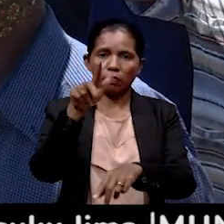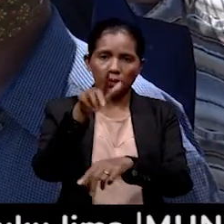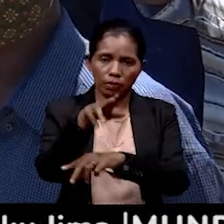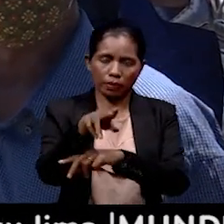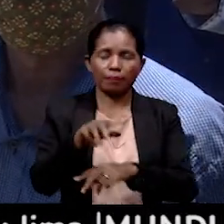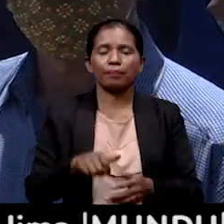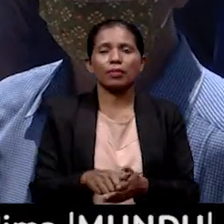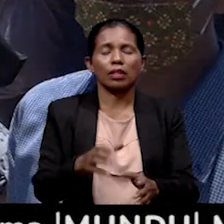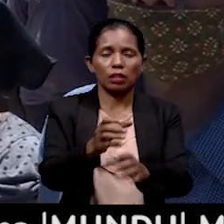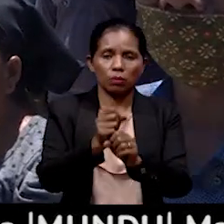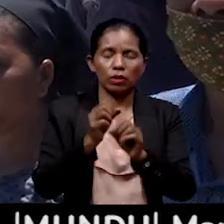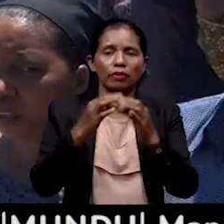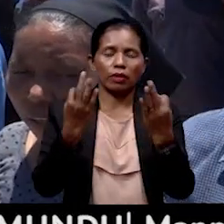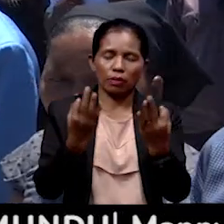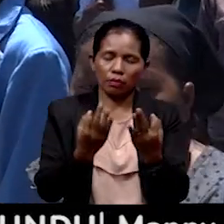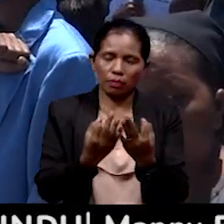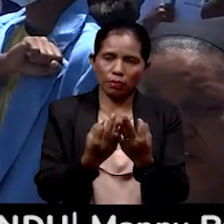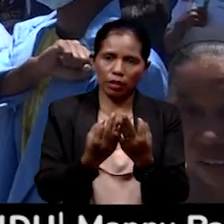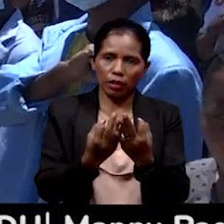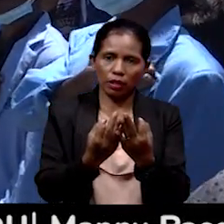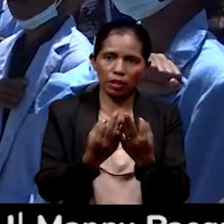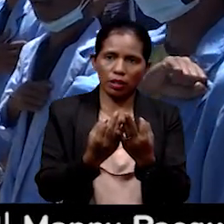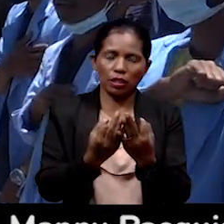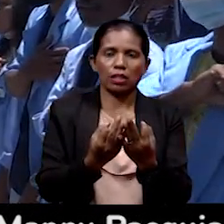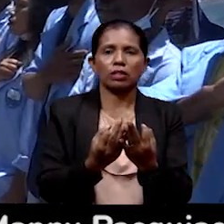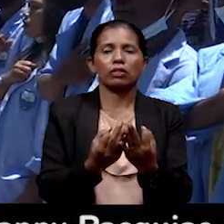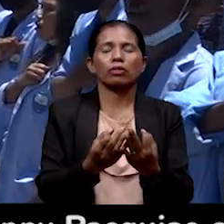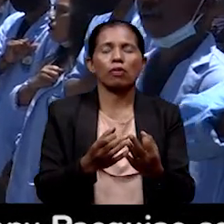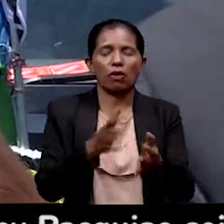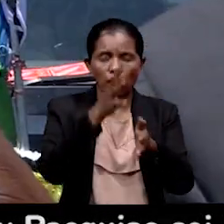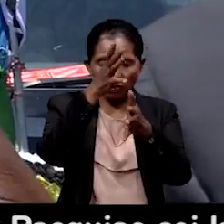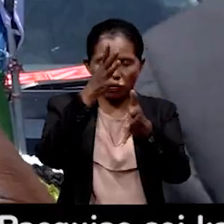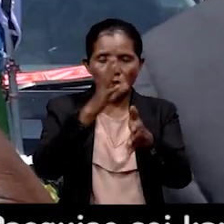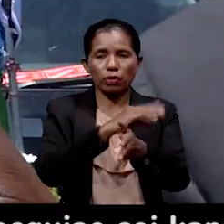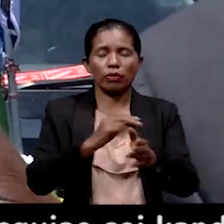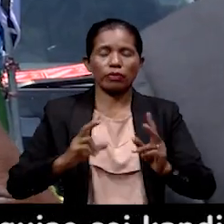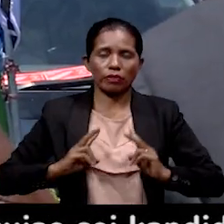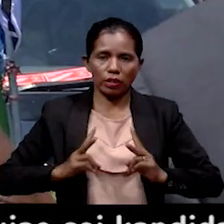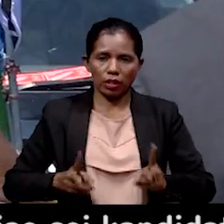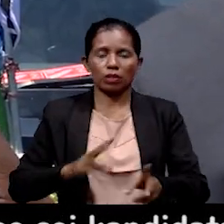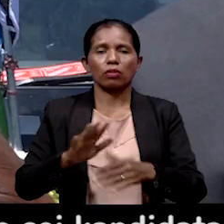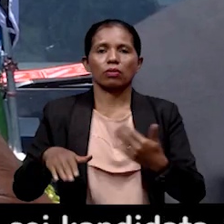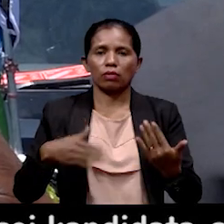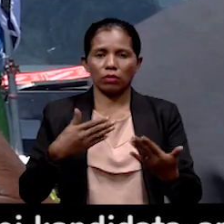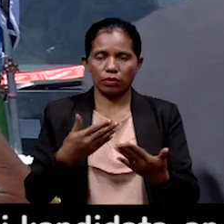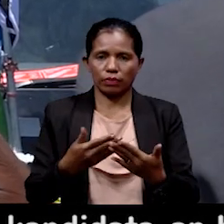simusi familia, lianain, no veterano, inclui autoridade local.